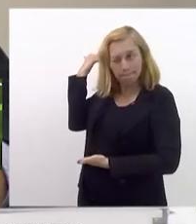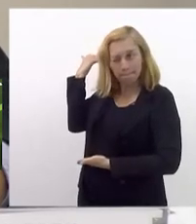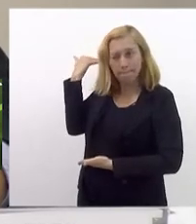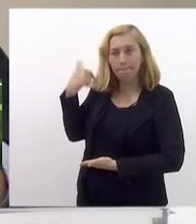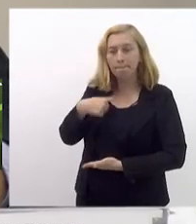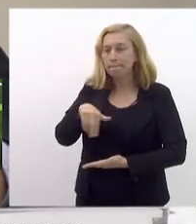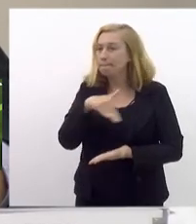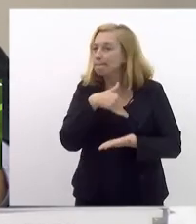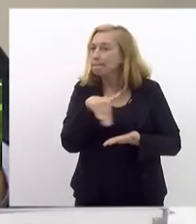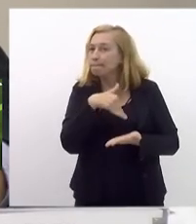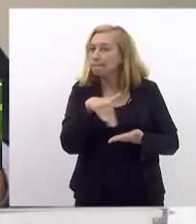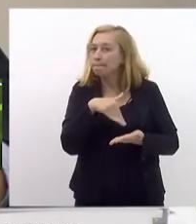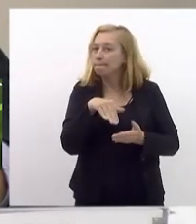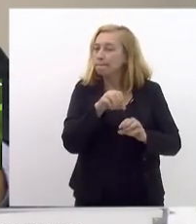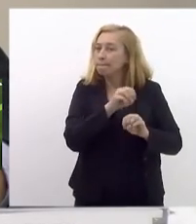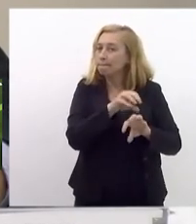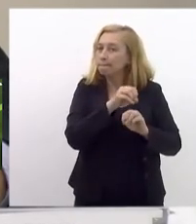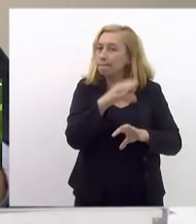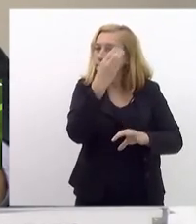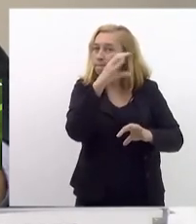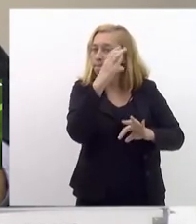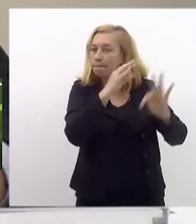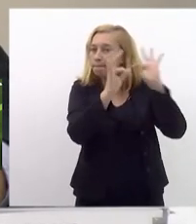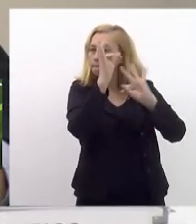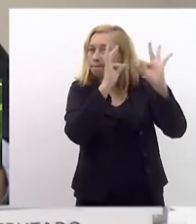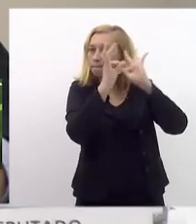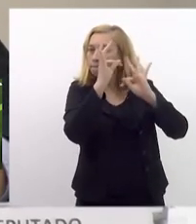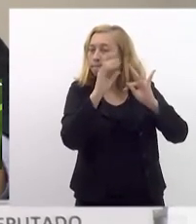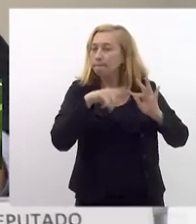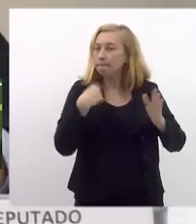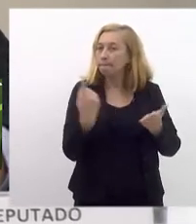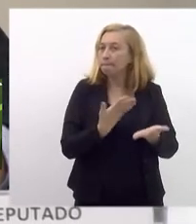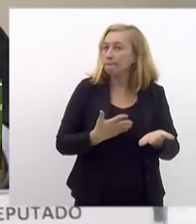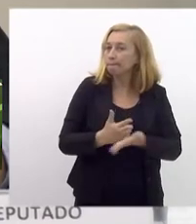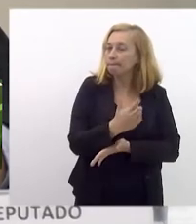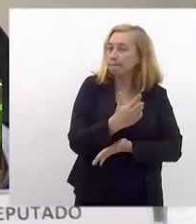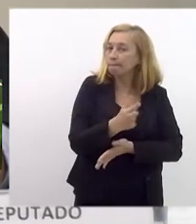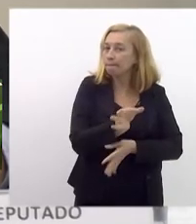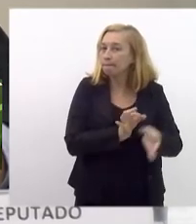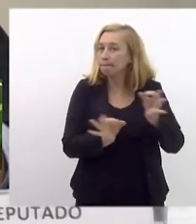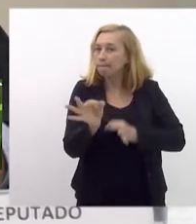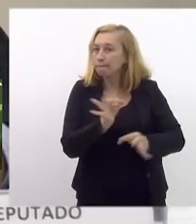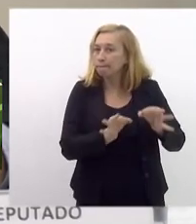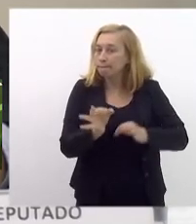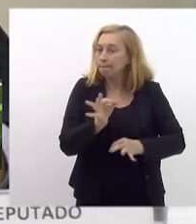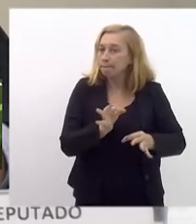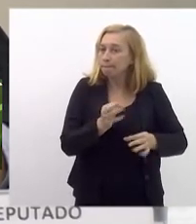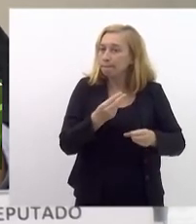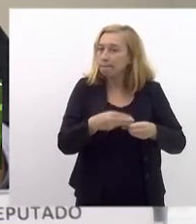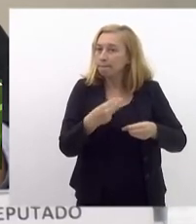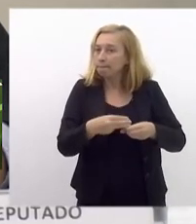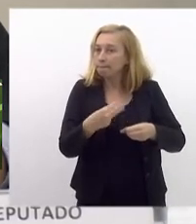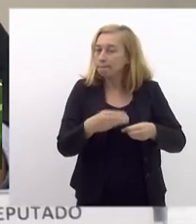fui secretário de Educação e Ciência e Tecnologia, nós aprovamos um plano municipal de ciência, tecnologia e inovação, um plano estratégico, um